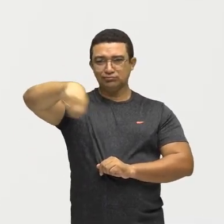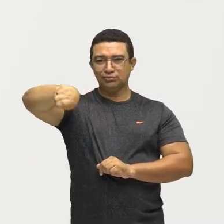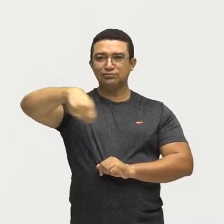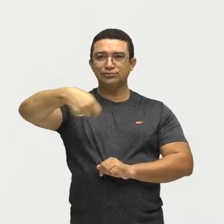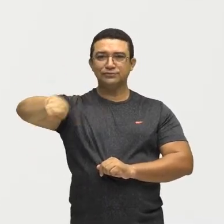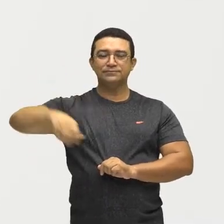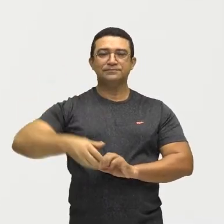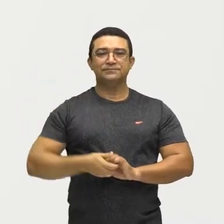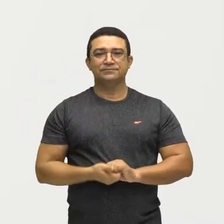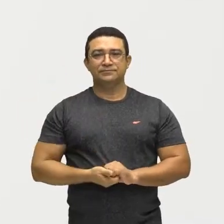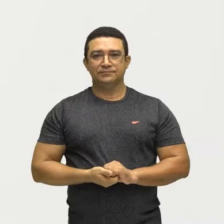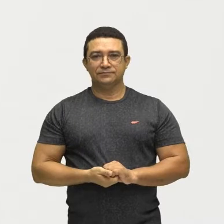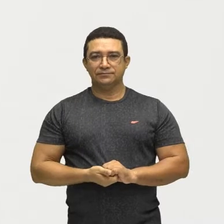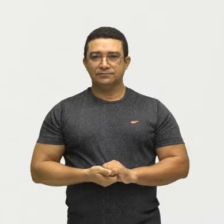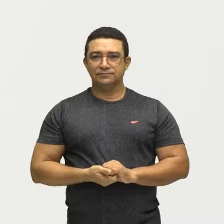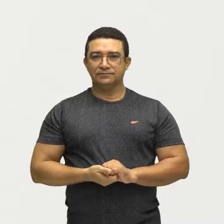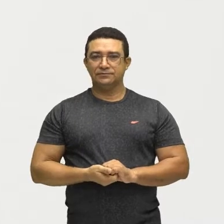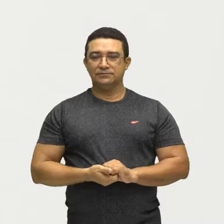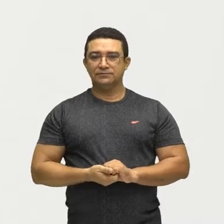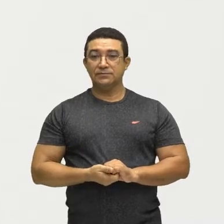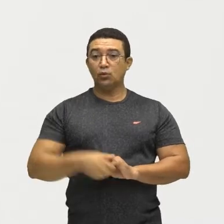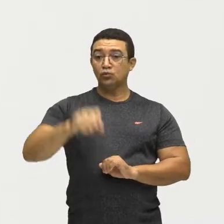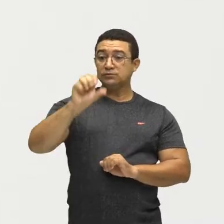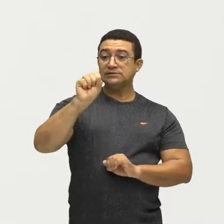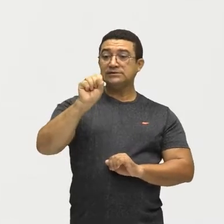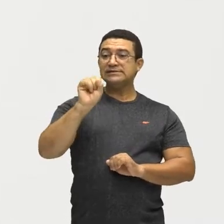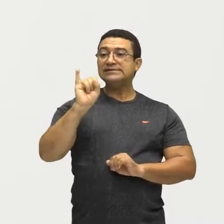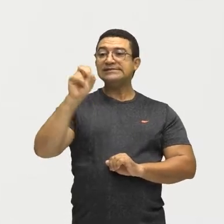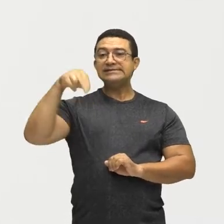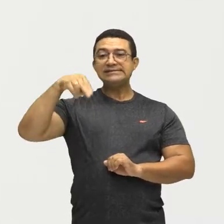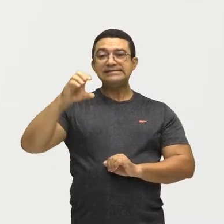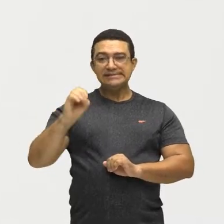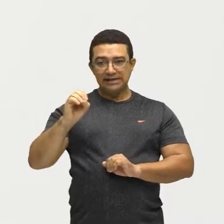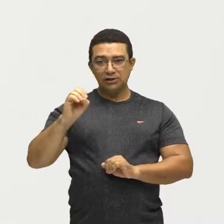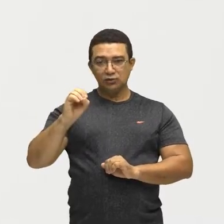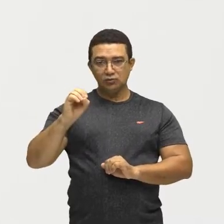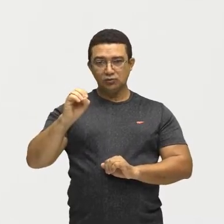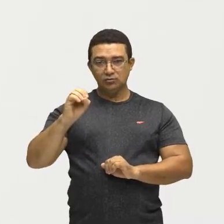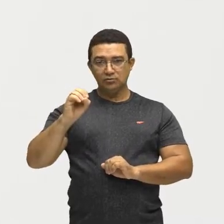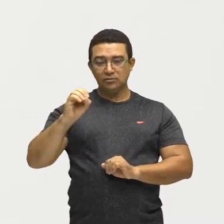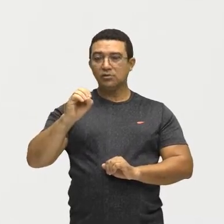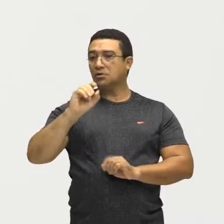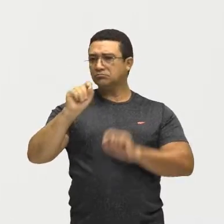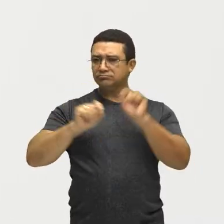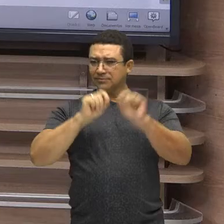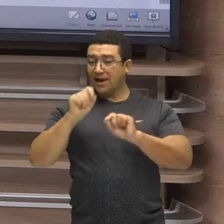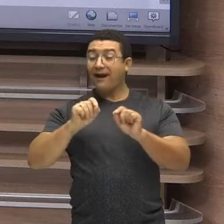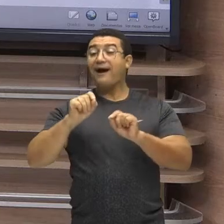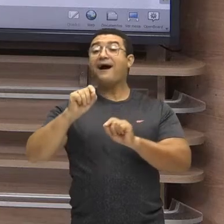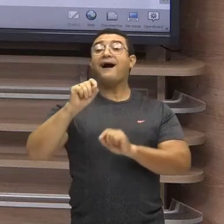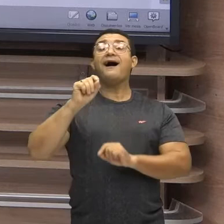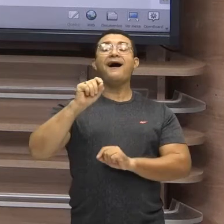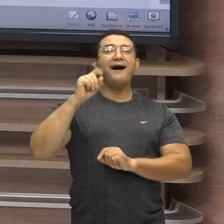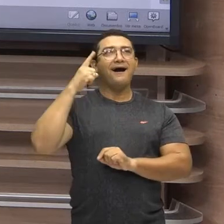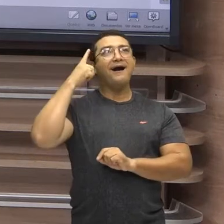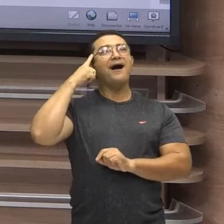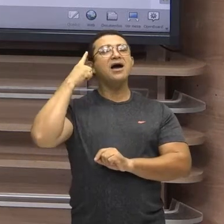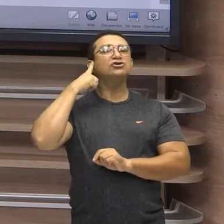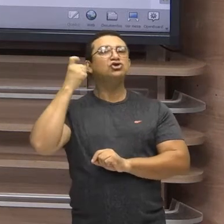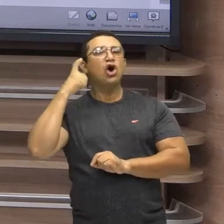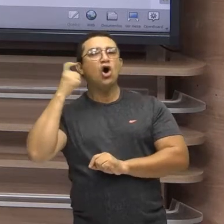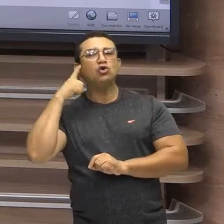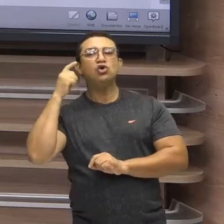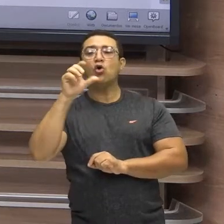caso, a gente não está falando da badalada do sino. Olha, gente, a badalada do sino,